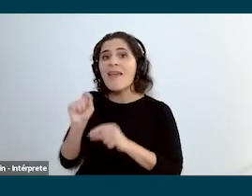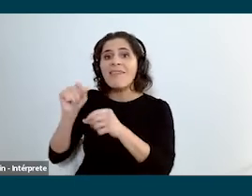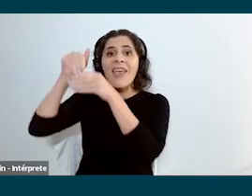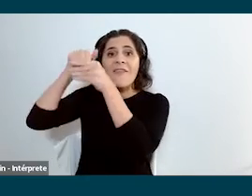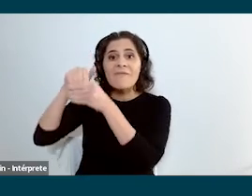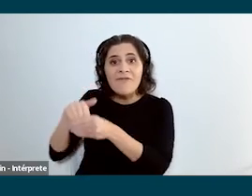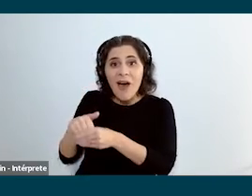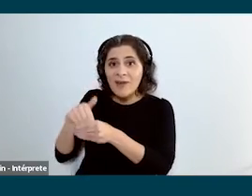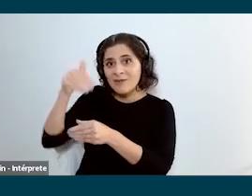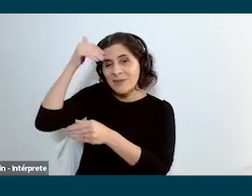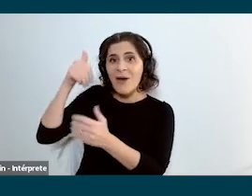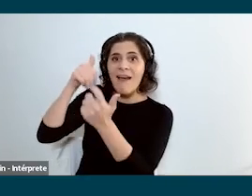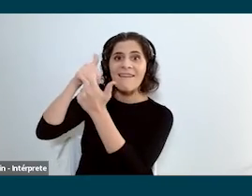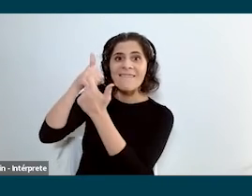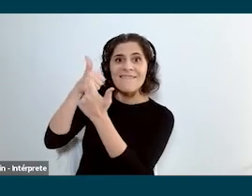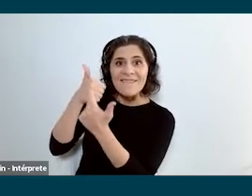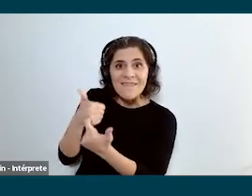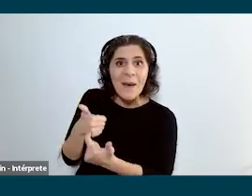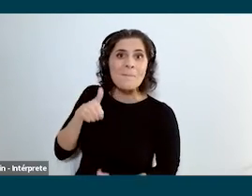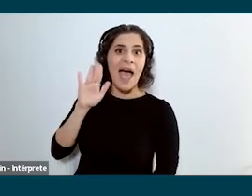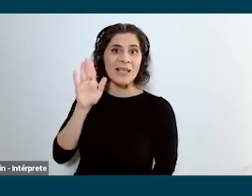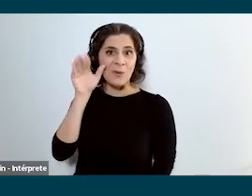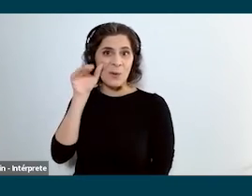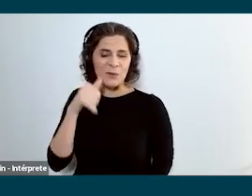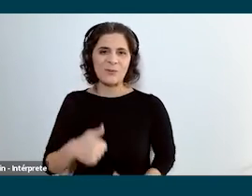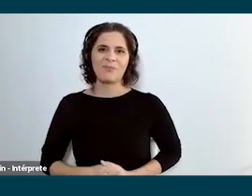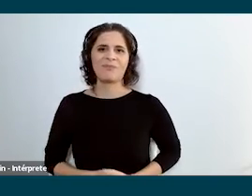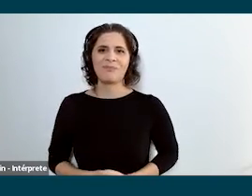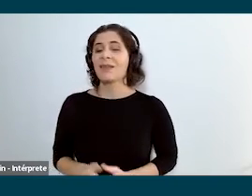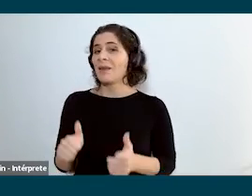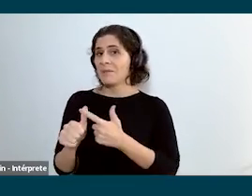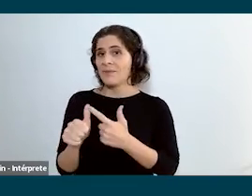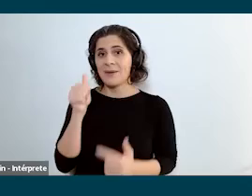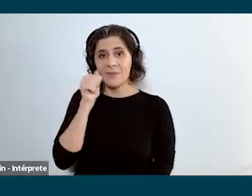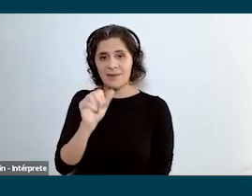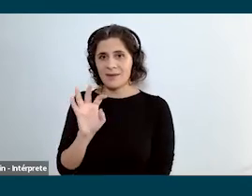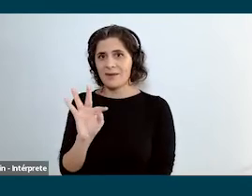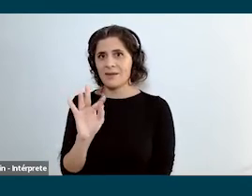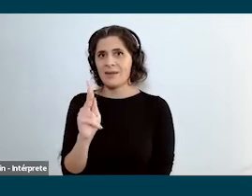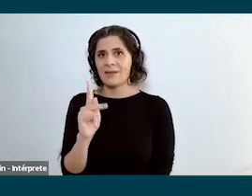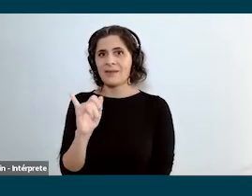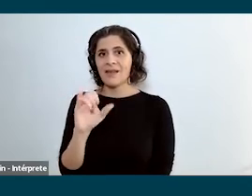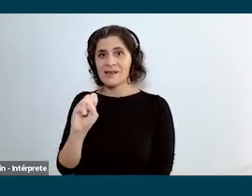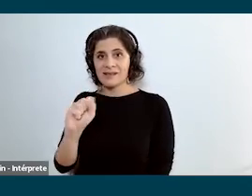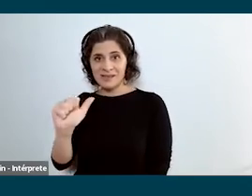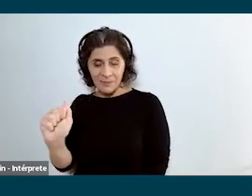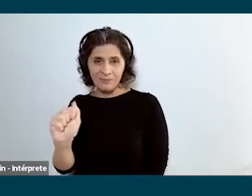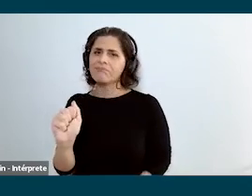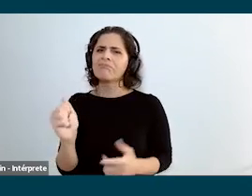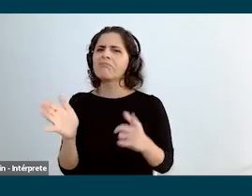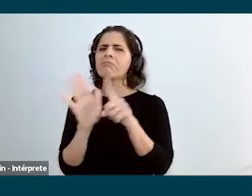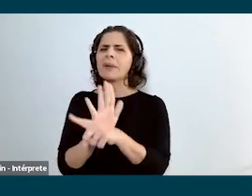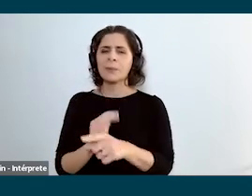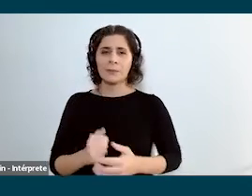vez em ordem de votos aqui, para pegar aquelas que mais gente está curioso. Então a gente vai começar com a pergunta da Thaísa, que quer saber